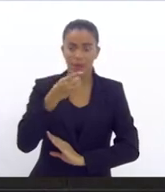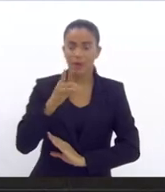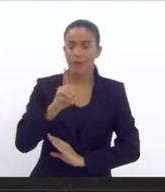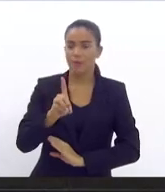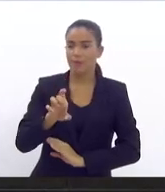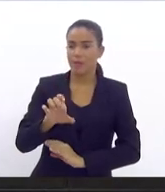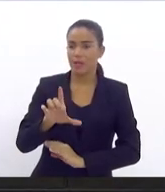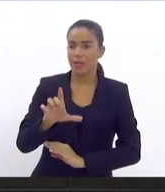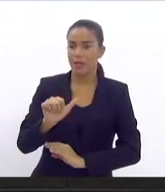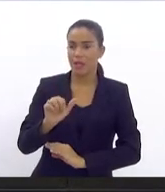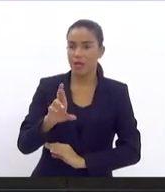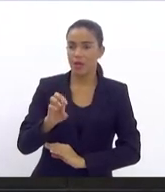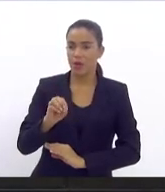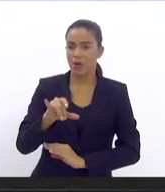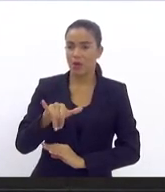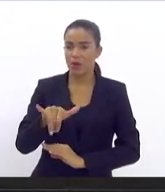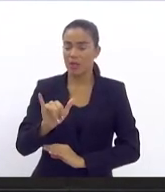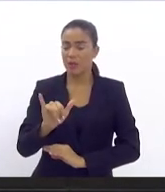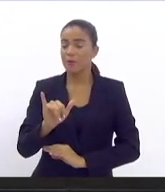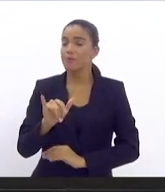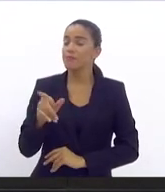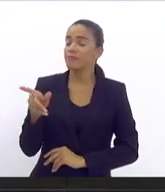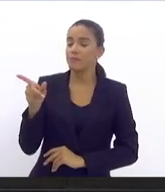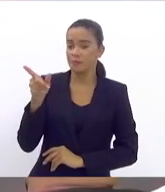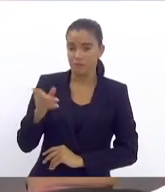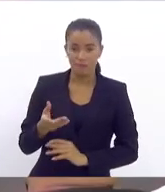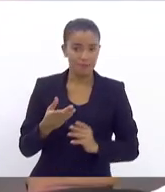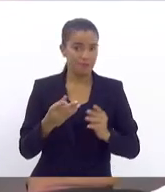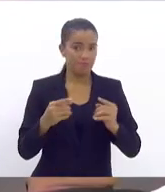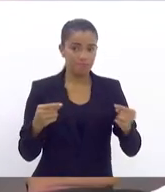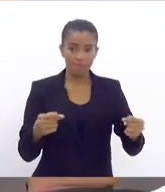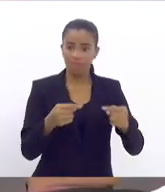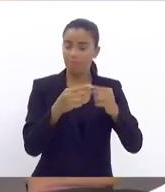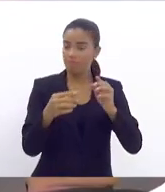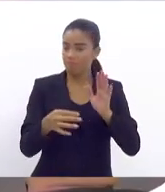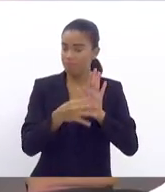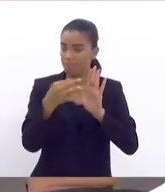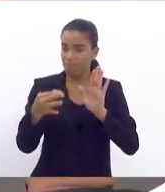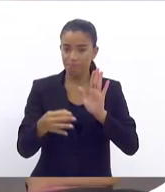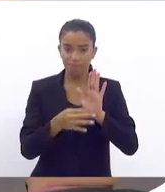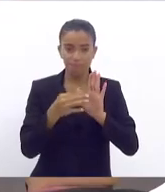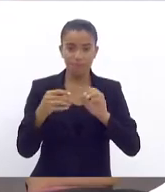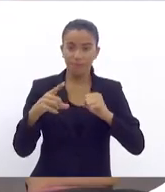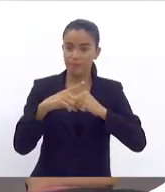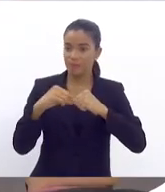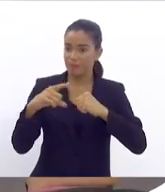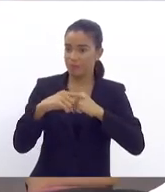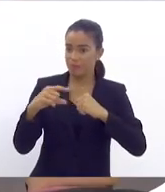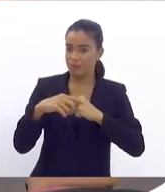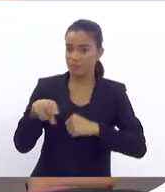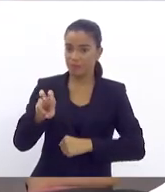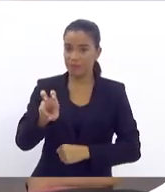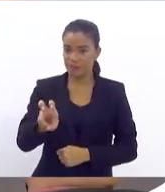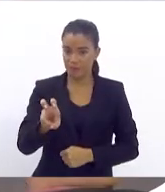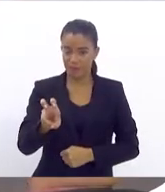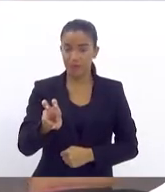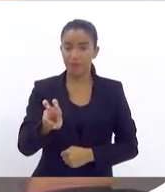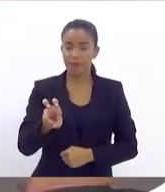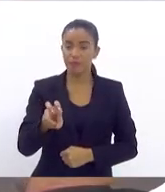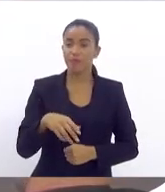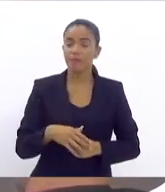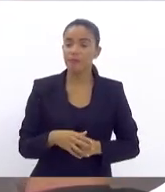Delaroli. Senhor presidente, esse parecer é pela constitucionalidade, porque ela acrescentou no artigo 5º, parágrafo único da Lei